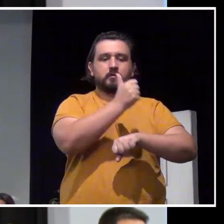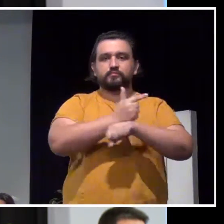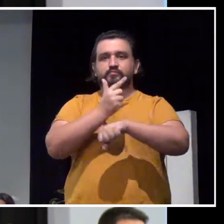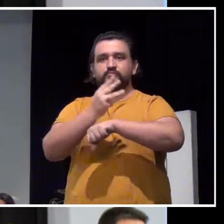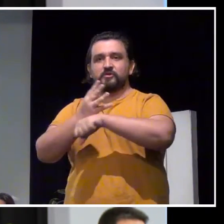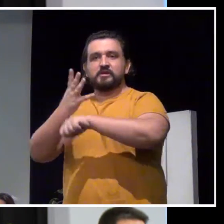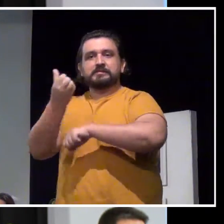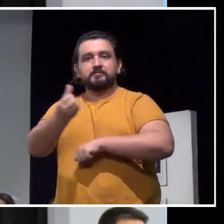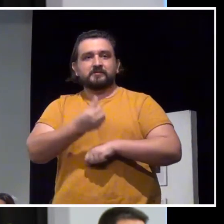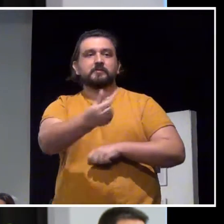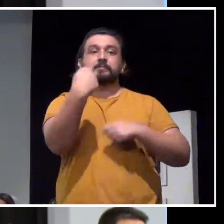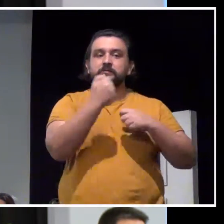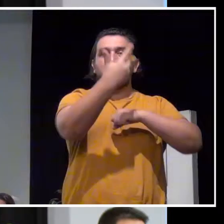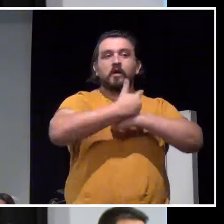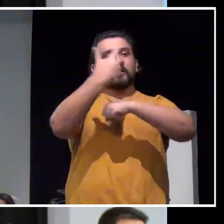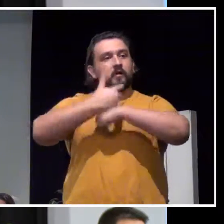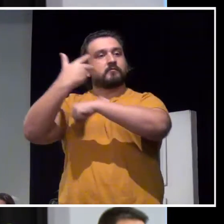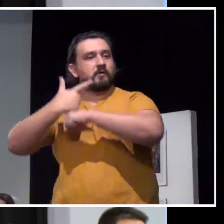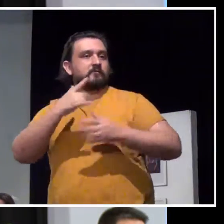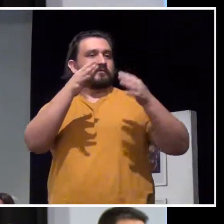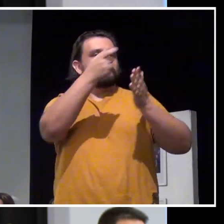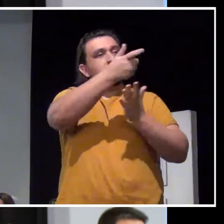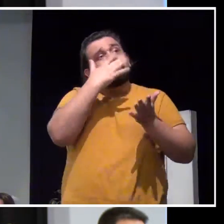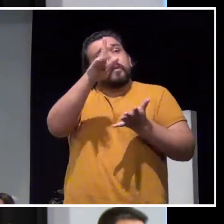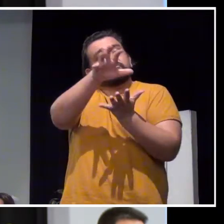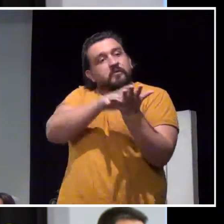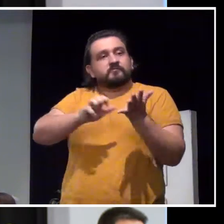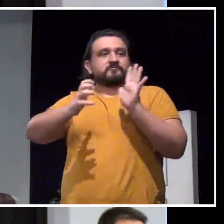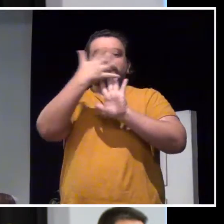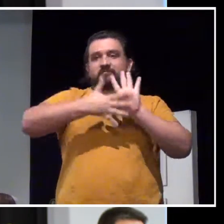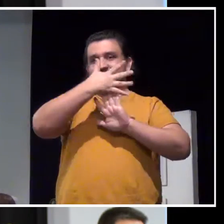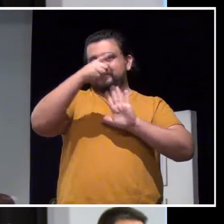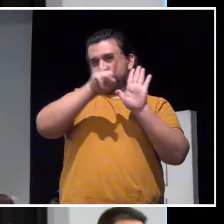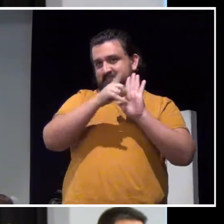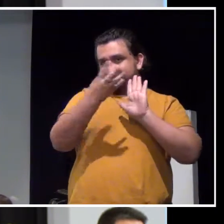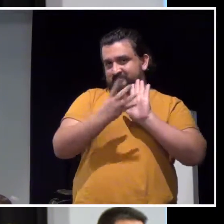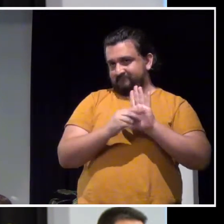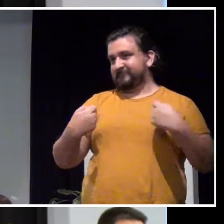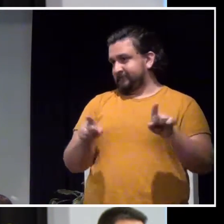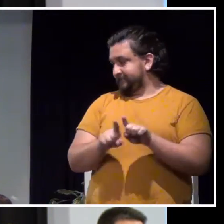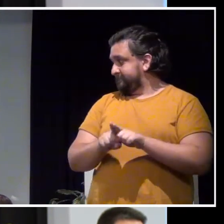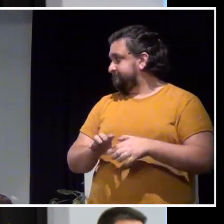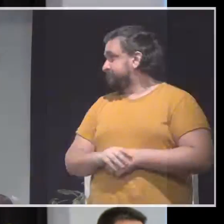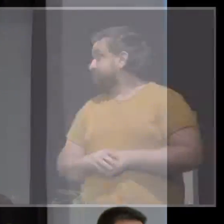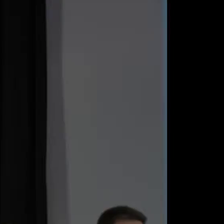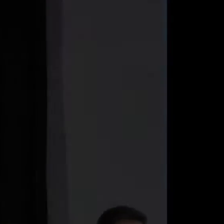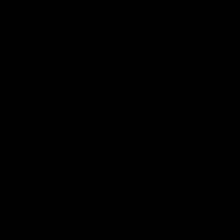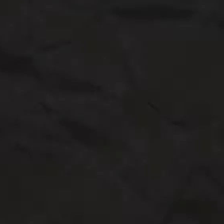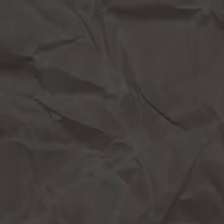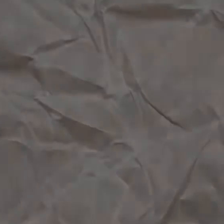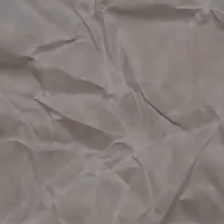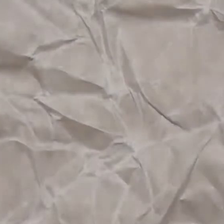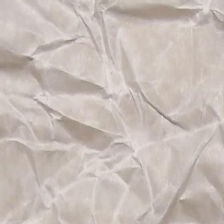disso um hábito. É o nosso problema. A gente tem que ter hábito do registro em vídeo. A gente tem que ter hábito de criação de roteiro.